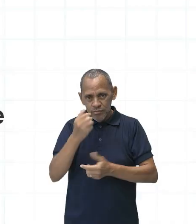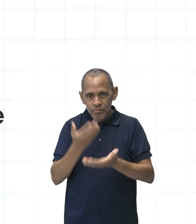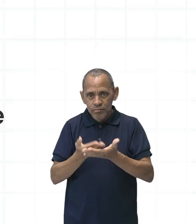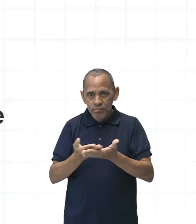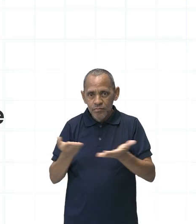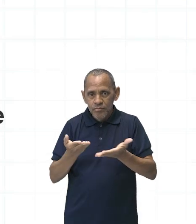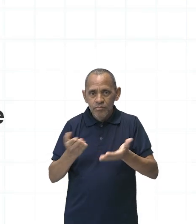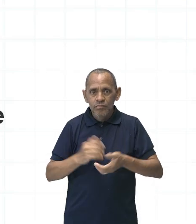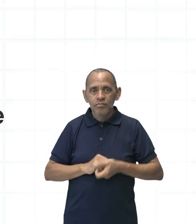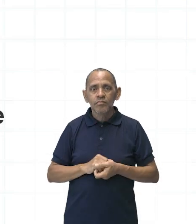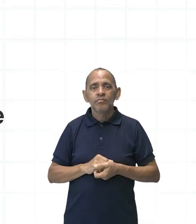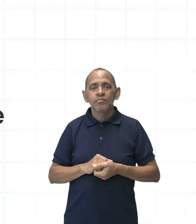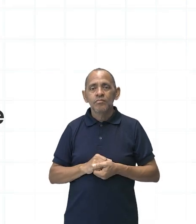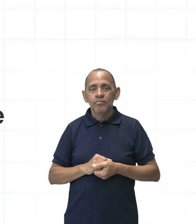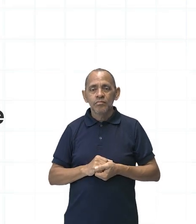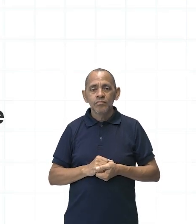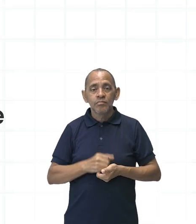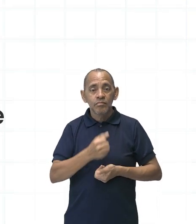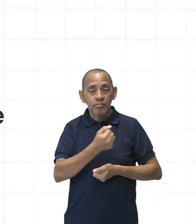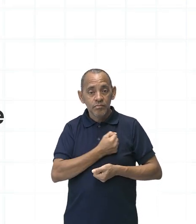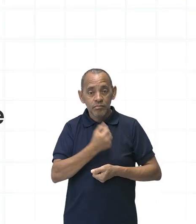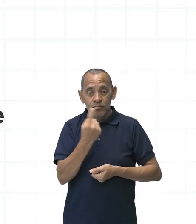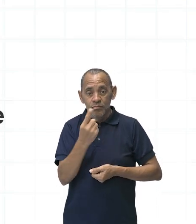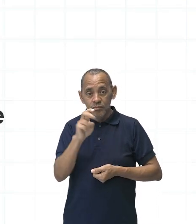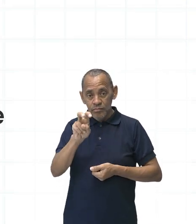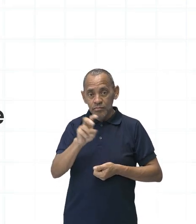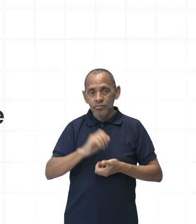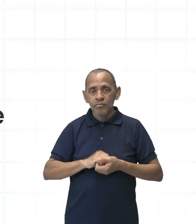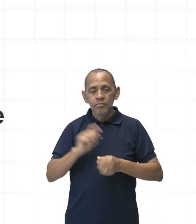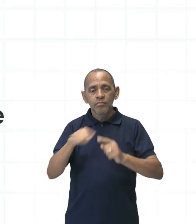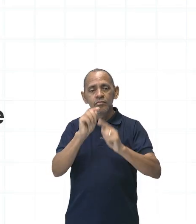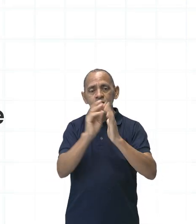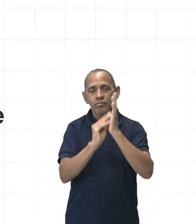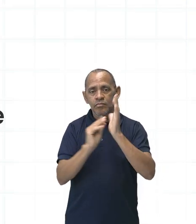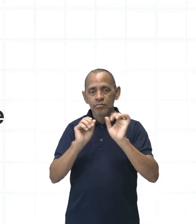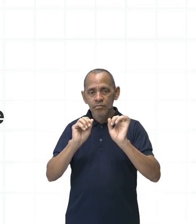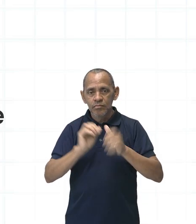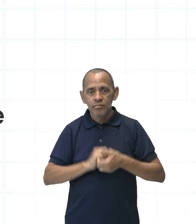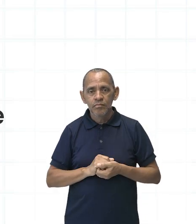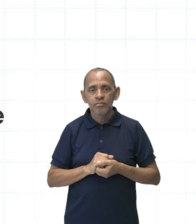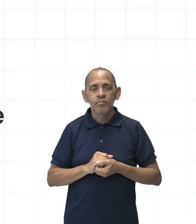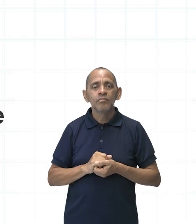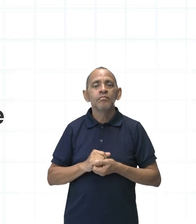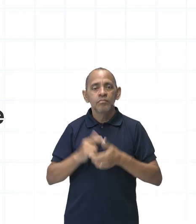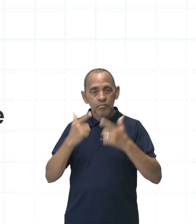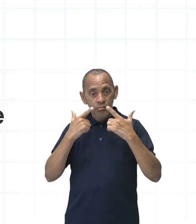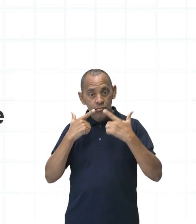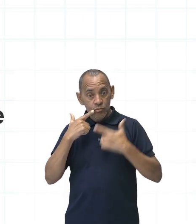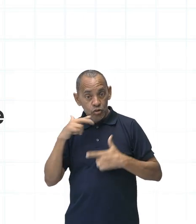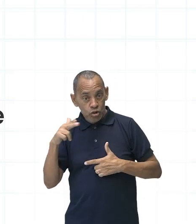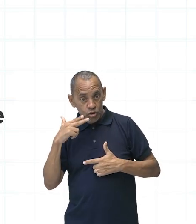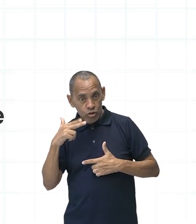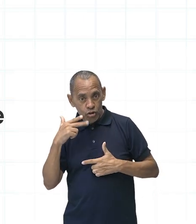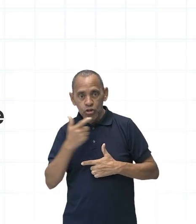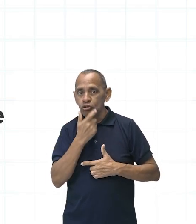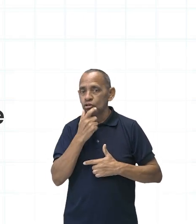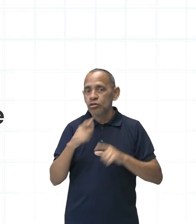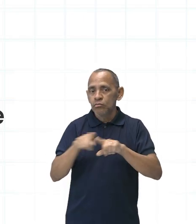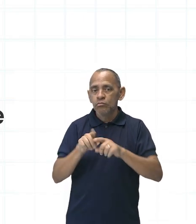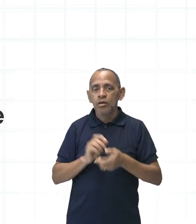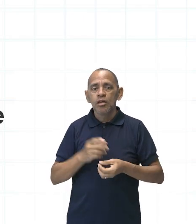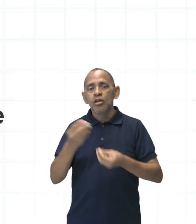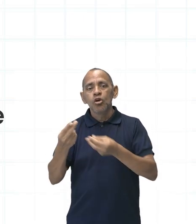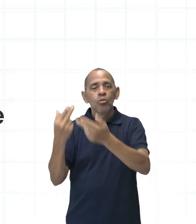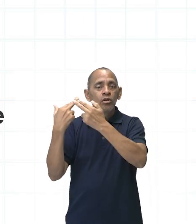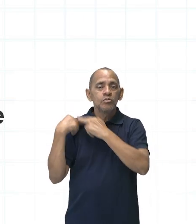hoje. Aula 15, objeto de conhecimento, a língua inglesa e seu papel no intercâmbio